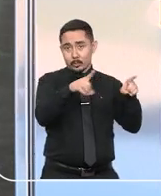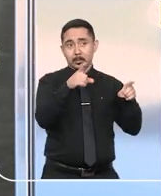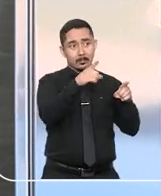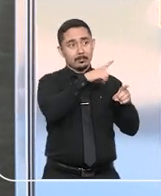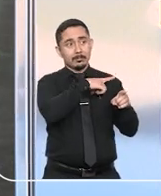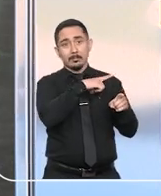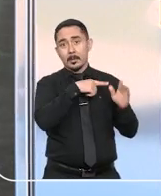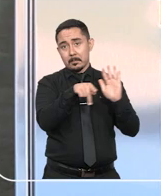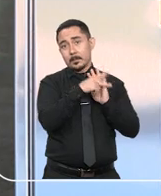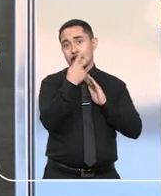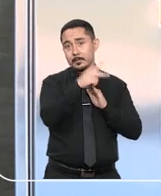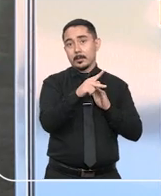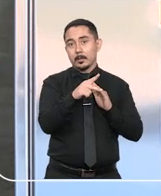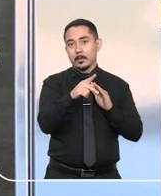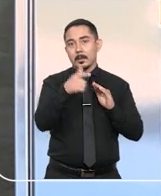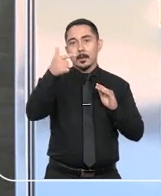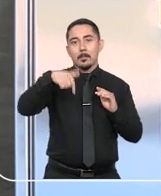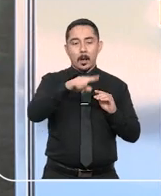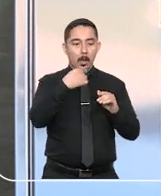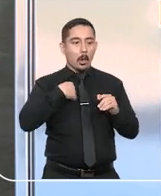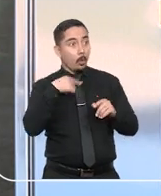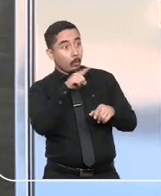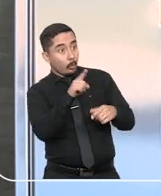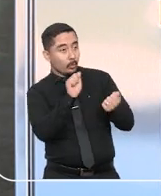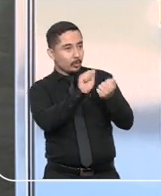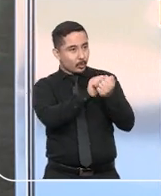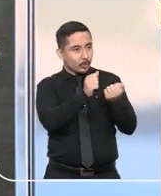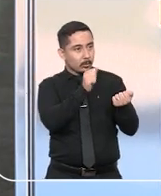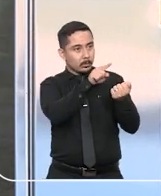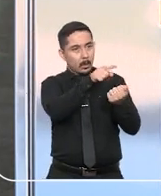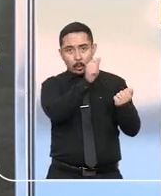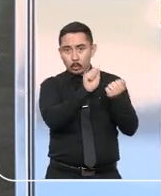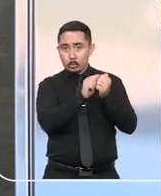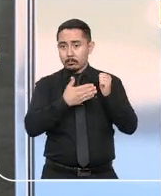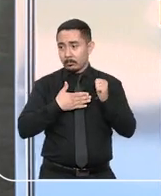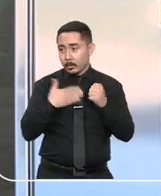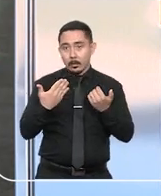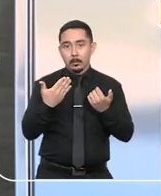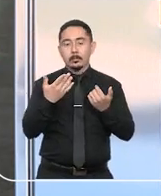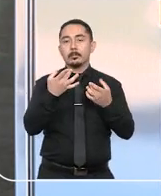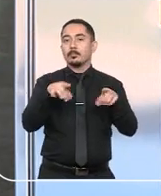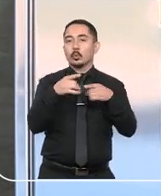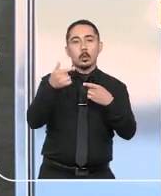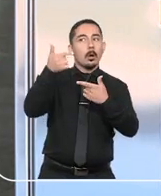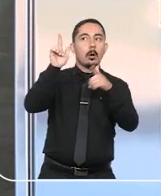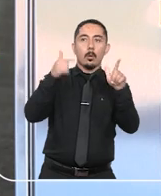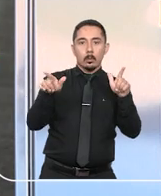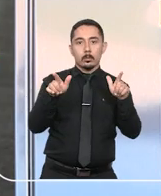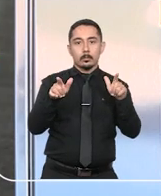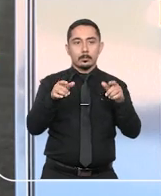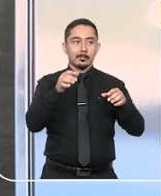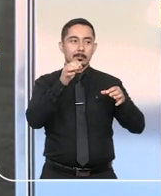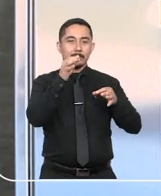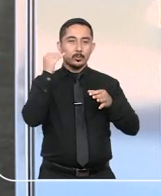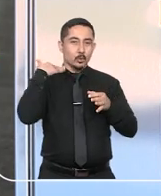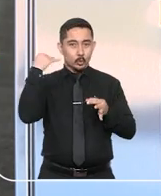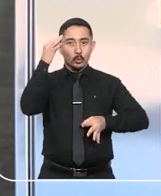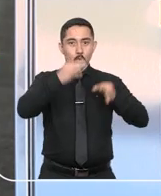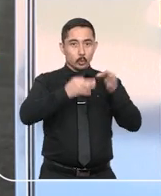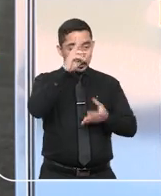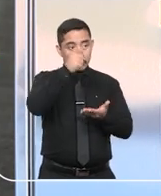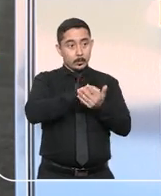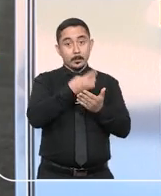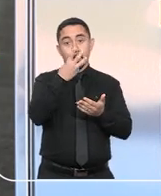ao Pontal. E Você e Eu e Você, trechos de outra canção. Em primeiro grau, o juiz fixou indenizações por